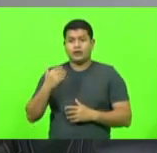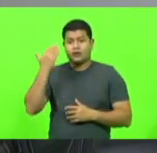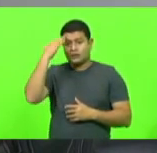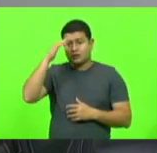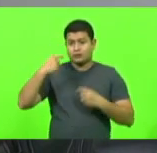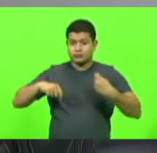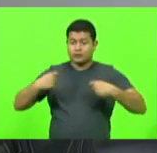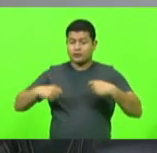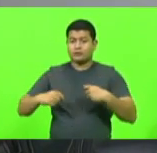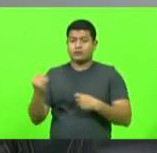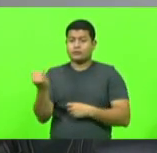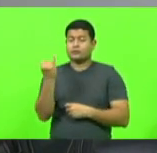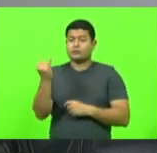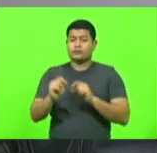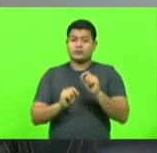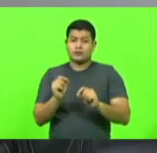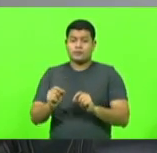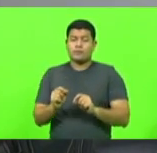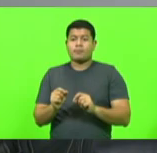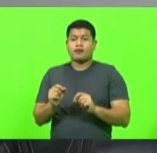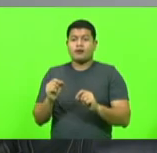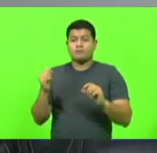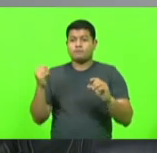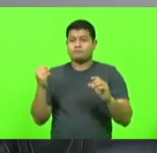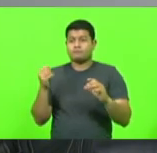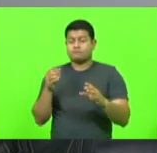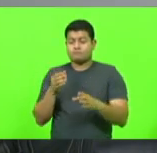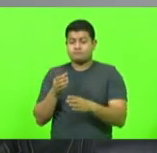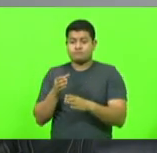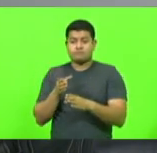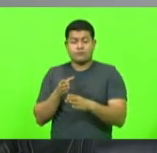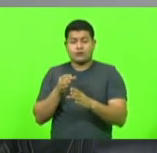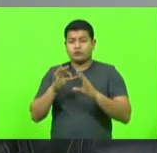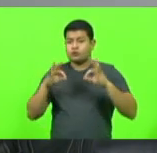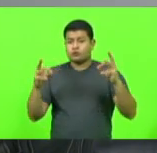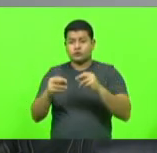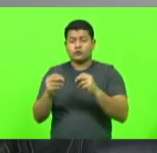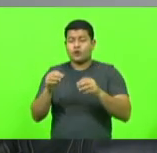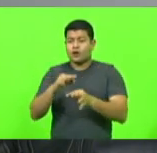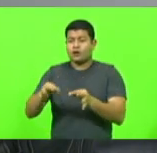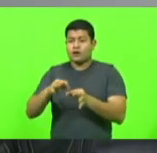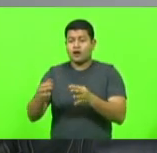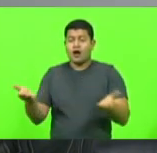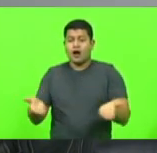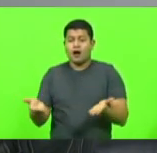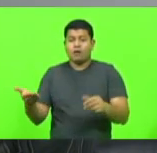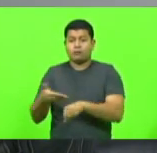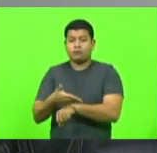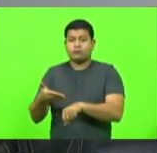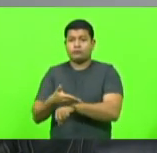levar a todos os participantes e as entidades todas envolvidas, né,